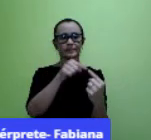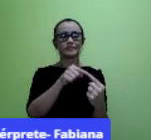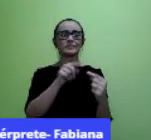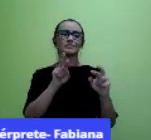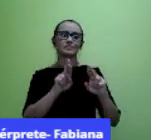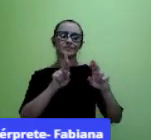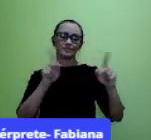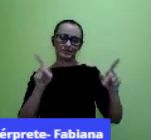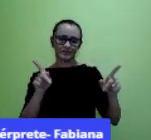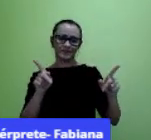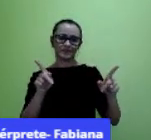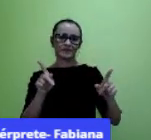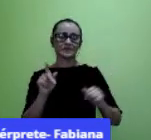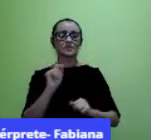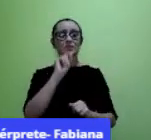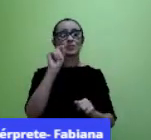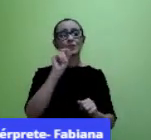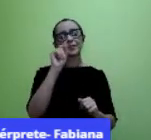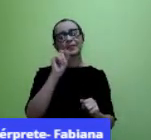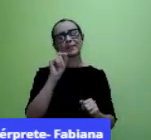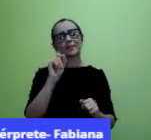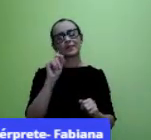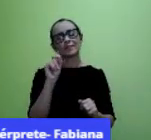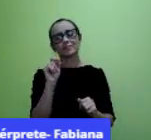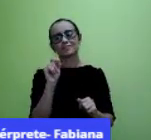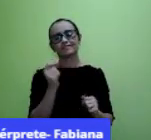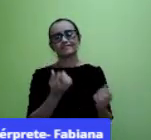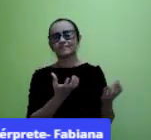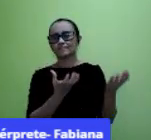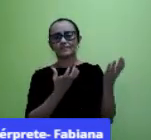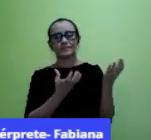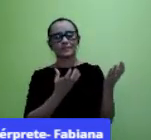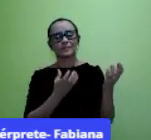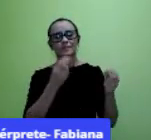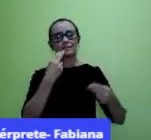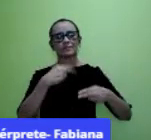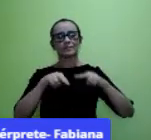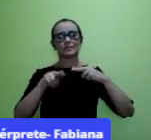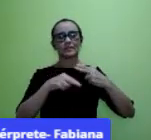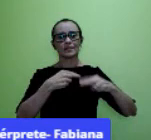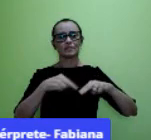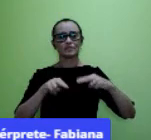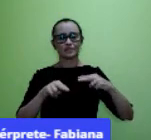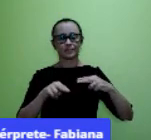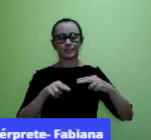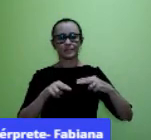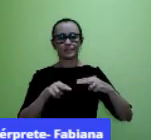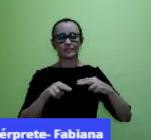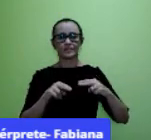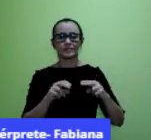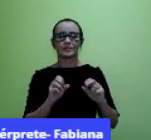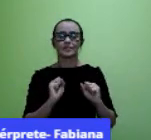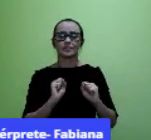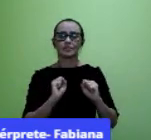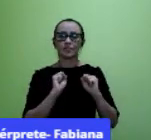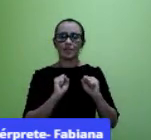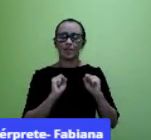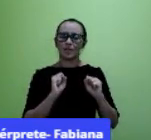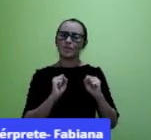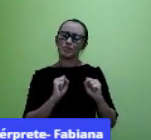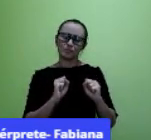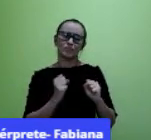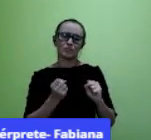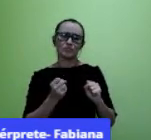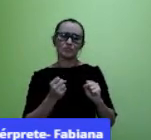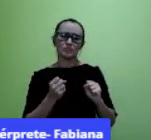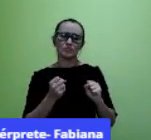que eu pretendo naquela habilidade, o que eu pretendo com aquela música? Eu posso trabalhar essa música para partes do corpo? Posso. E